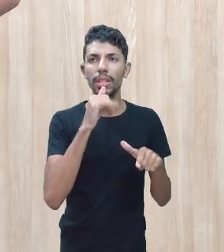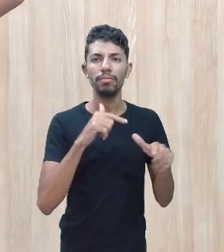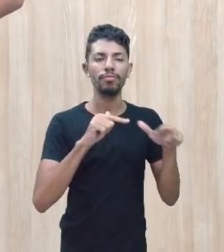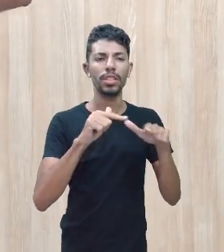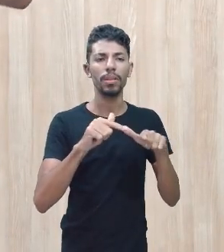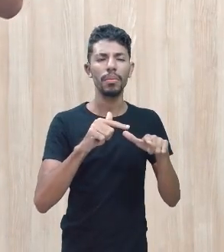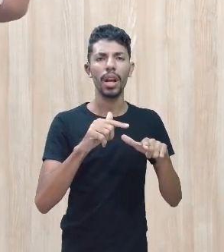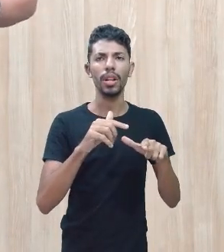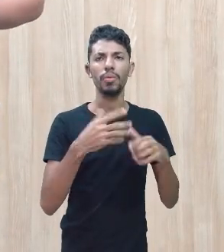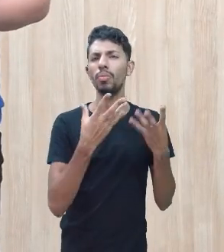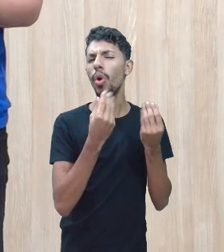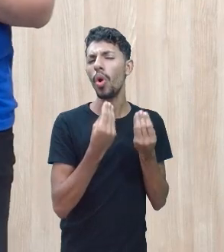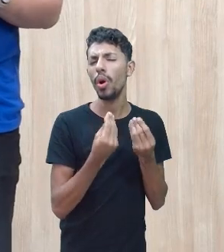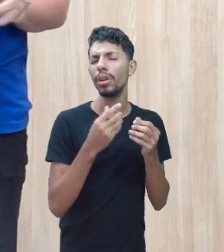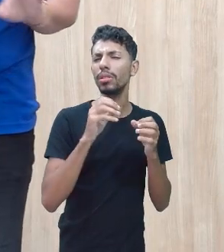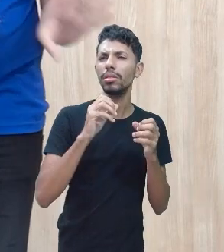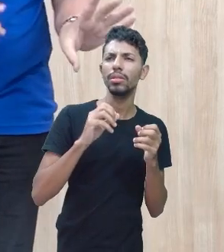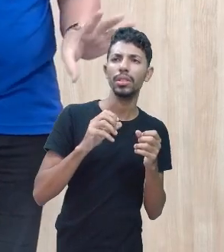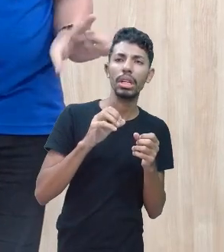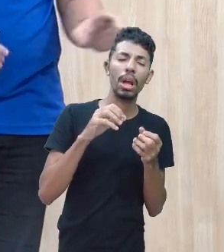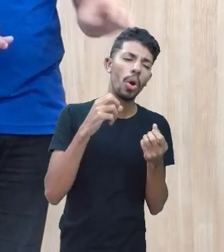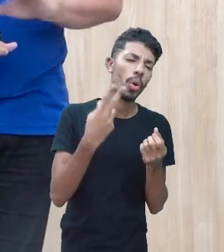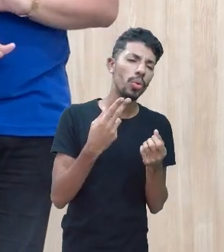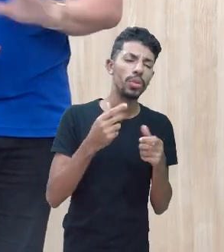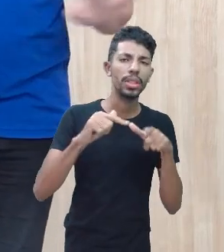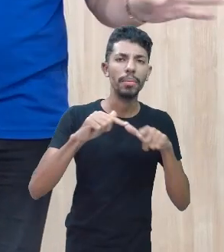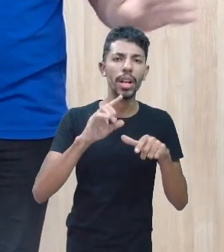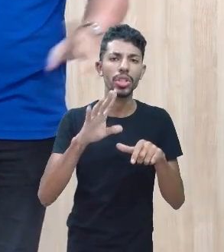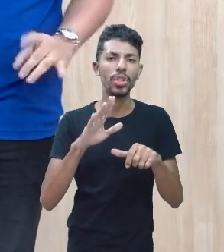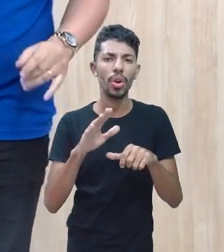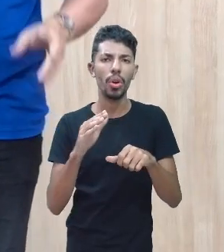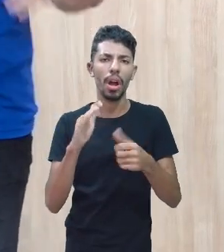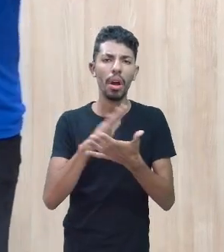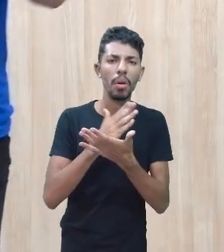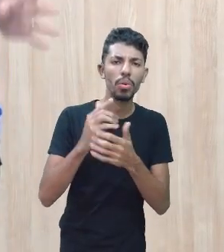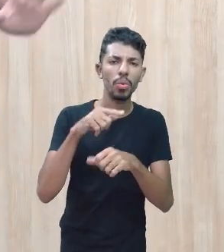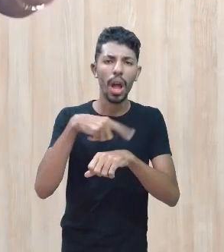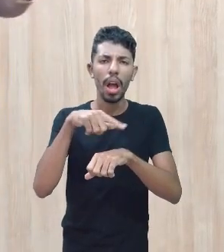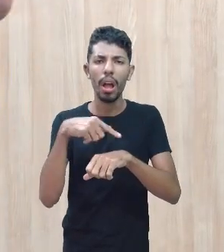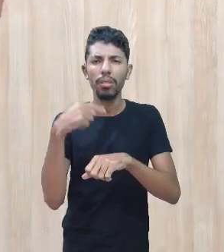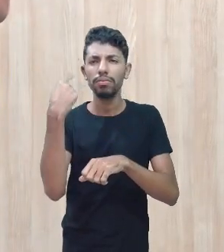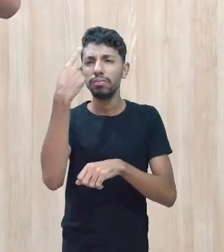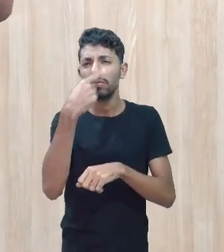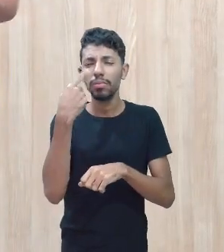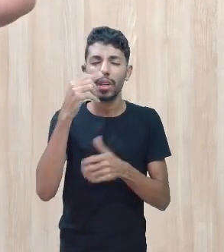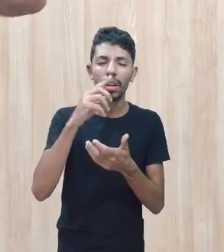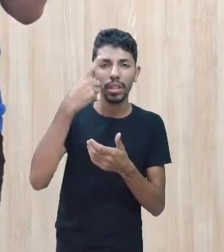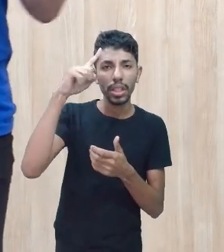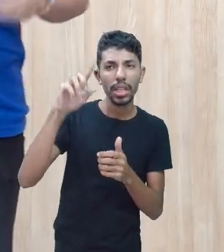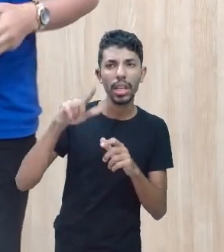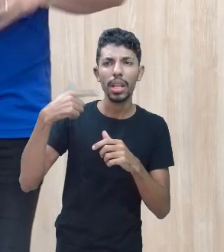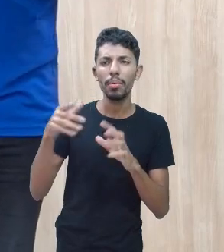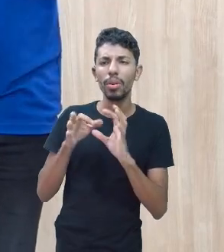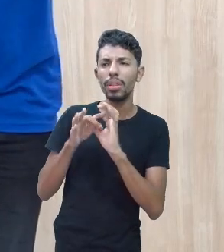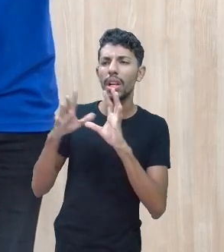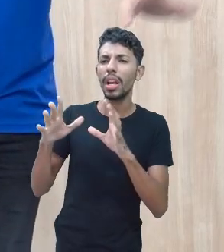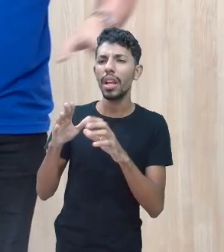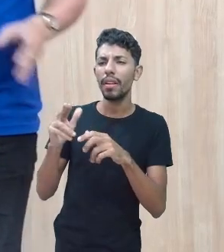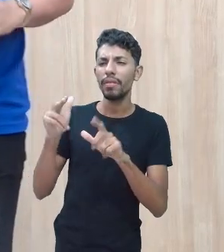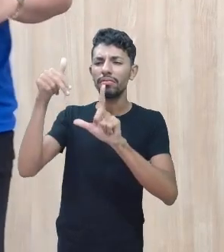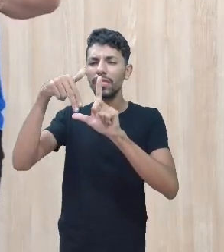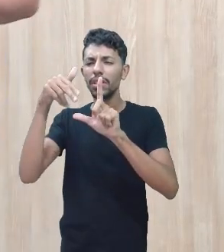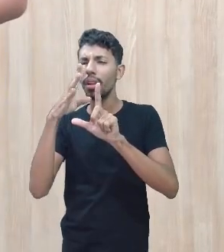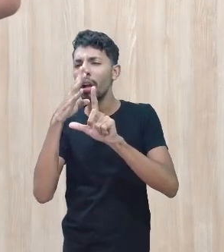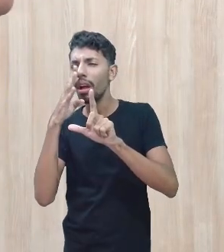imensa. Eu trabalho muito. Ah, eu trabalho só o suficiente ali, tantas horinhas por dia, passo o resto do dia livre, assisto minha Netflix, faço